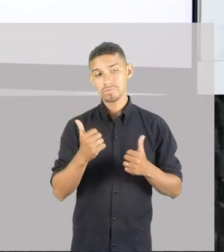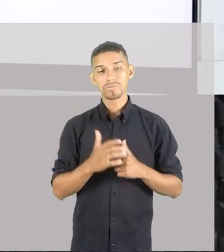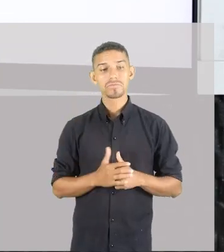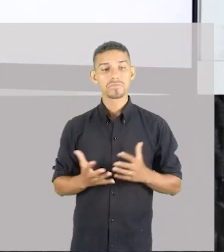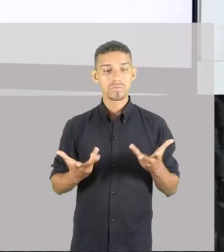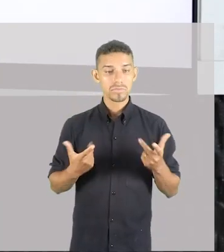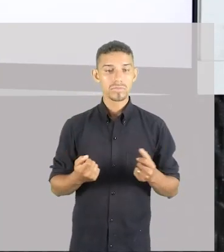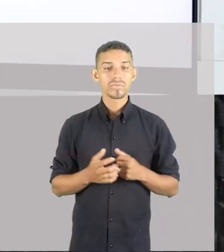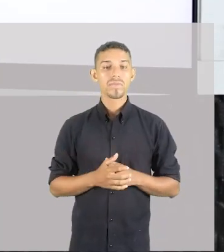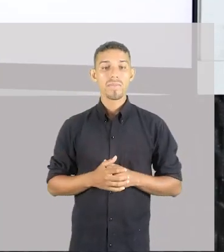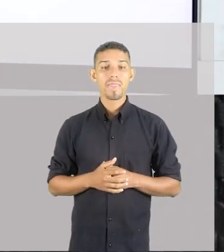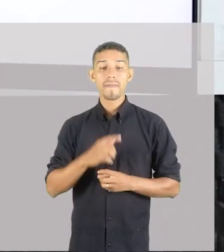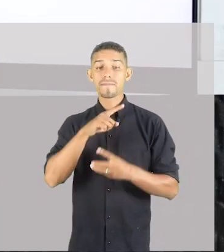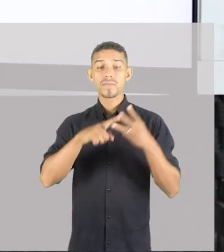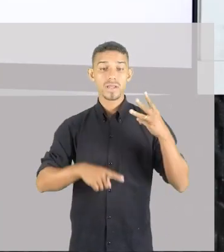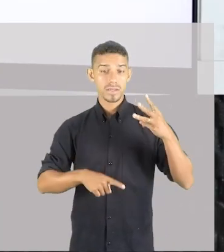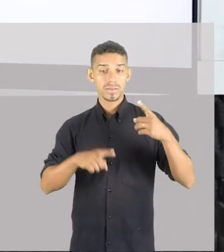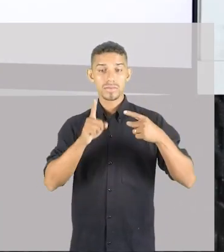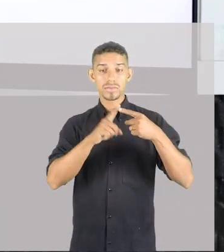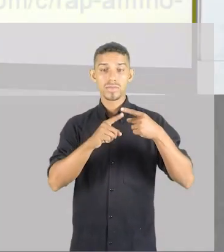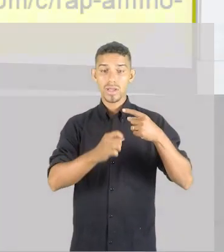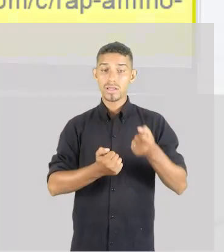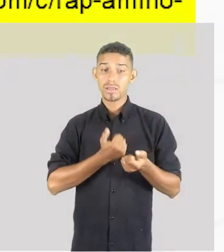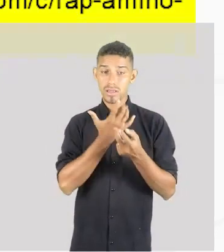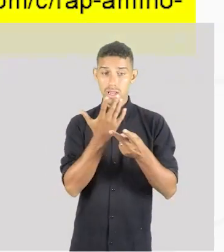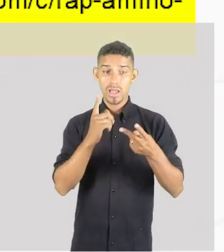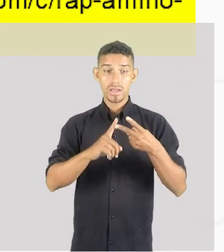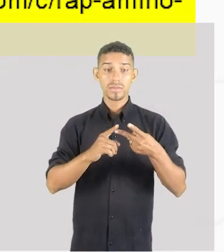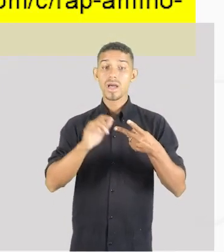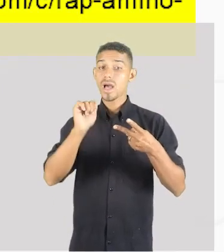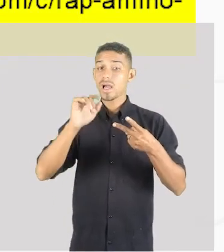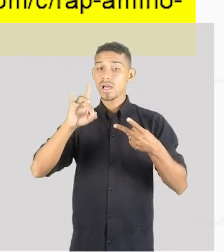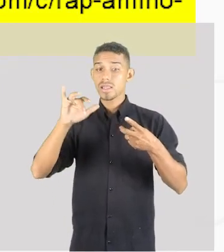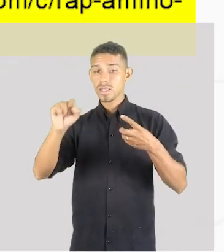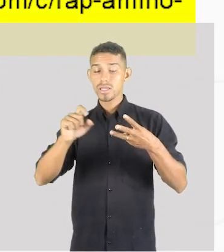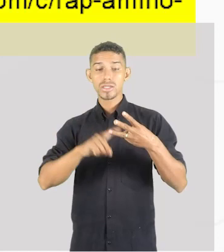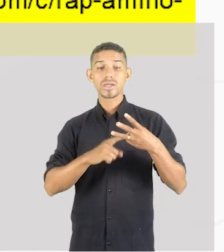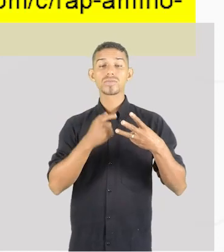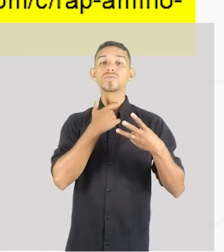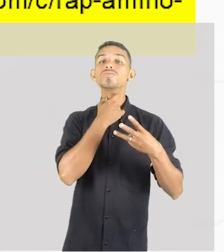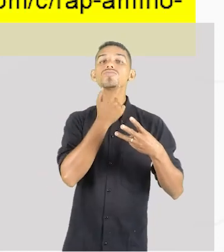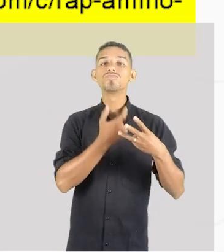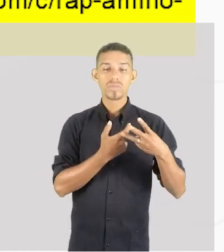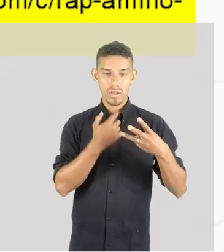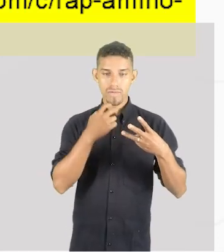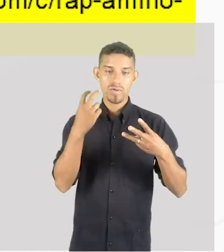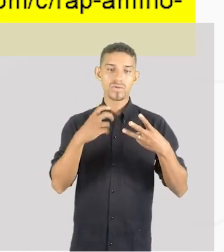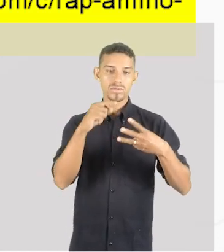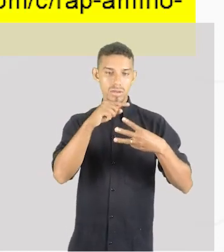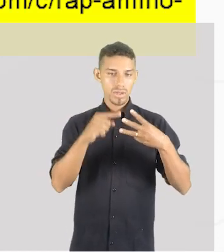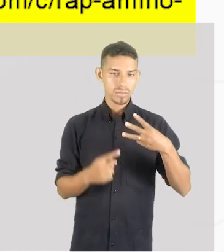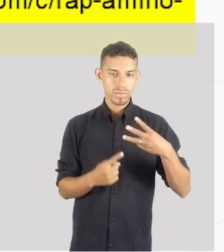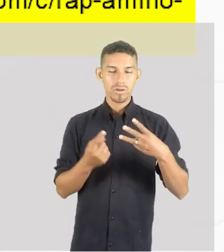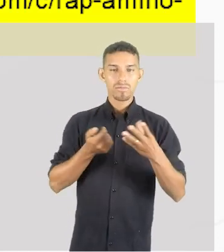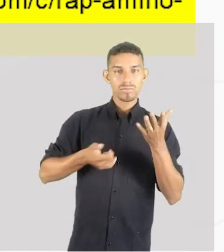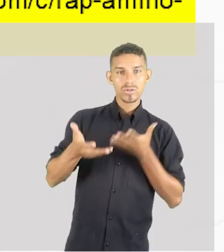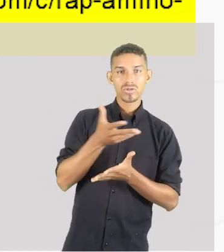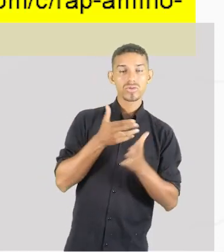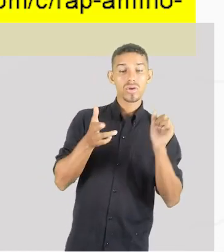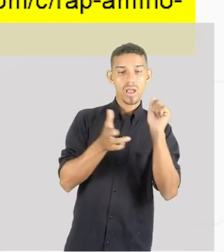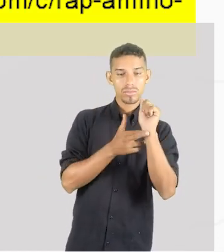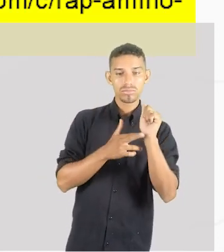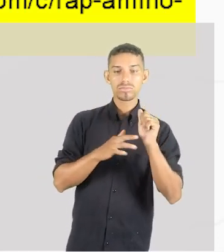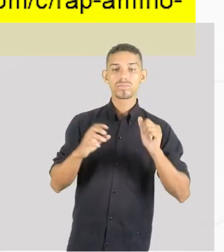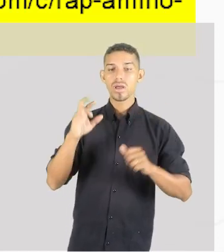fabuloso três áreas do Rap A entrega a Cadência e o tom da voz esse esquema de rima e do jogo do mundo é o que faz o